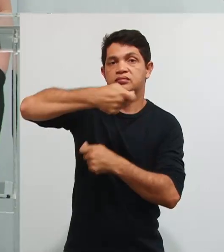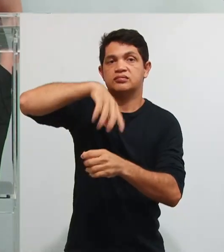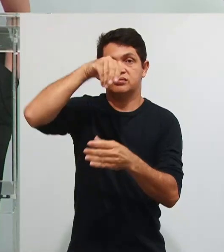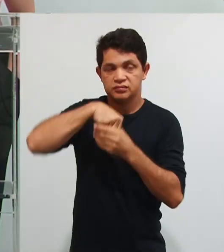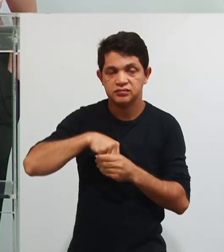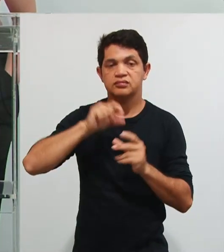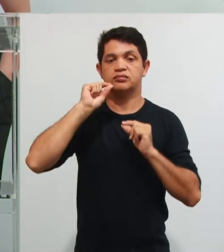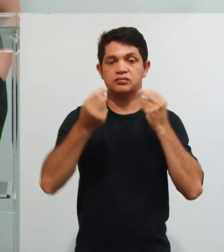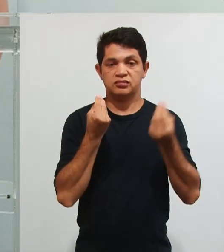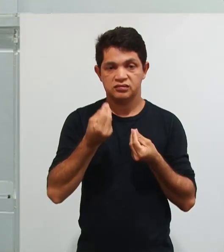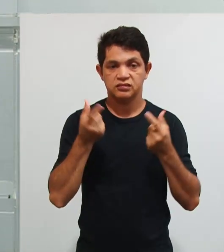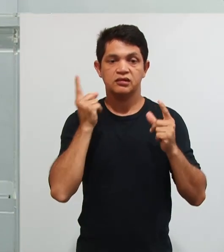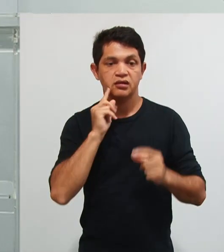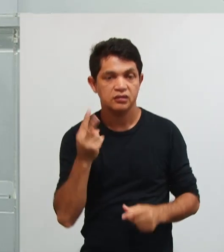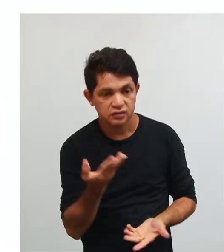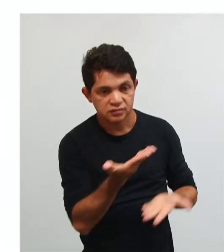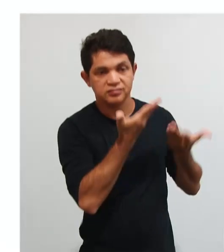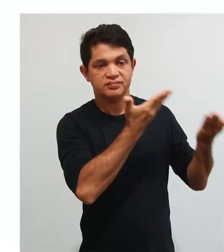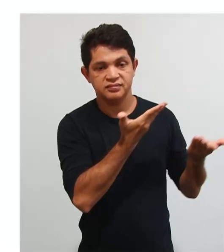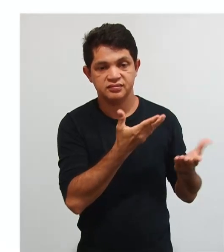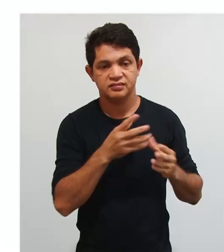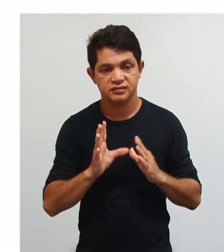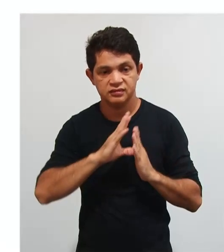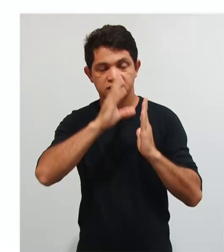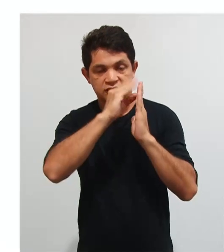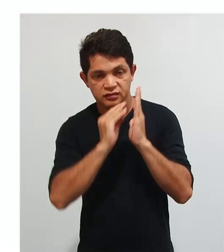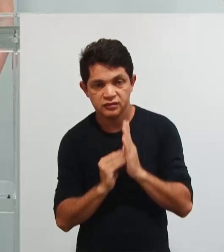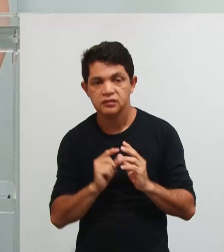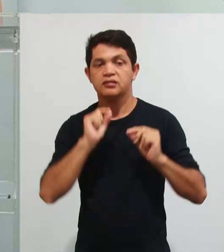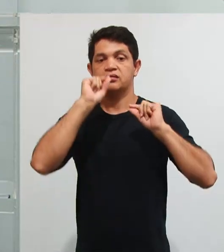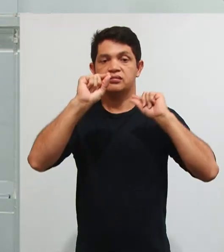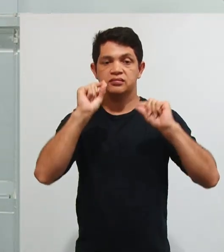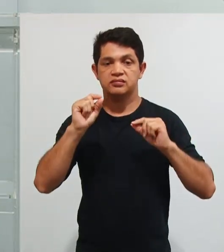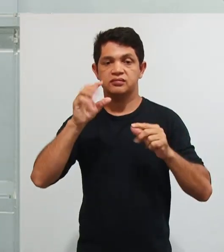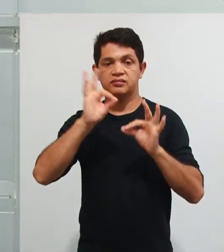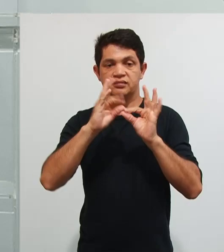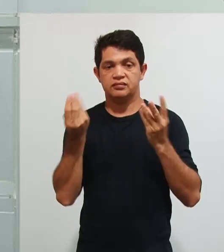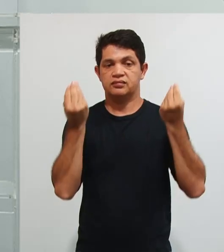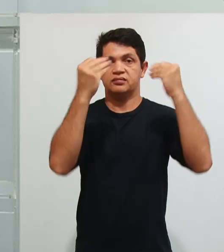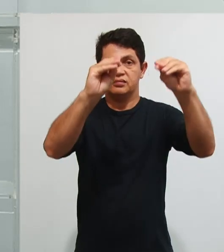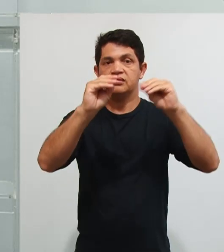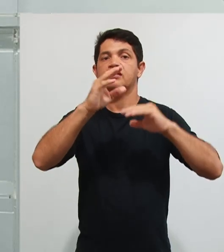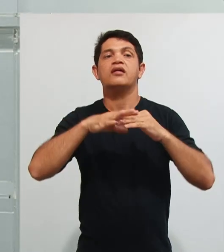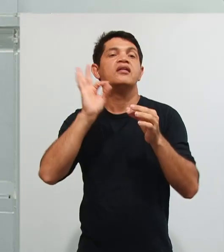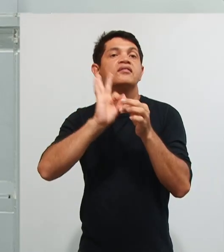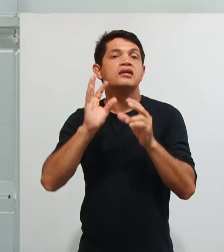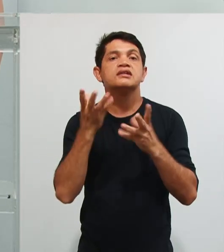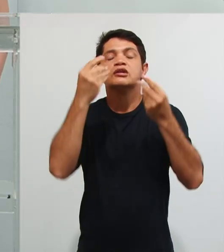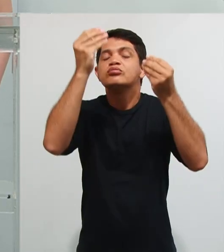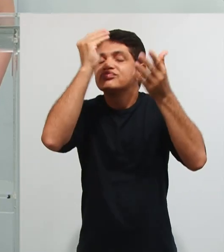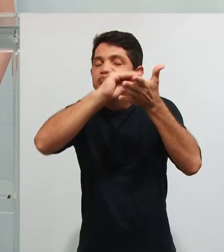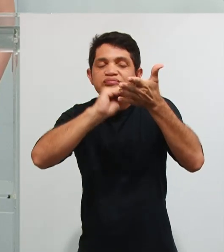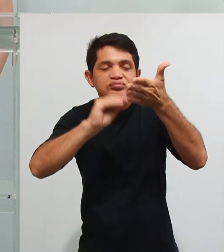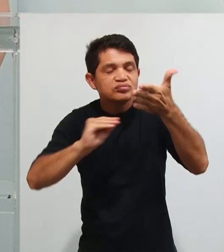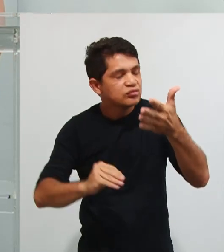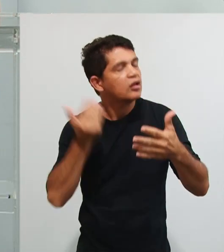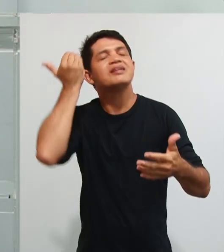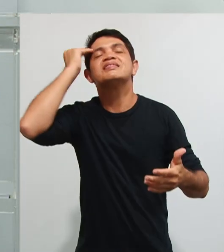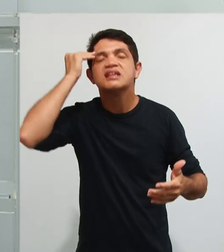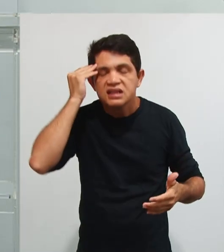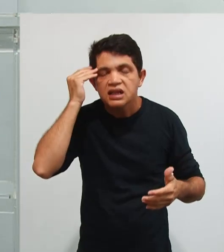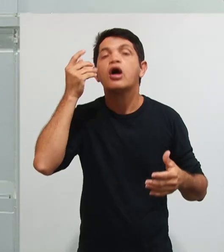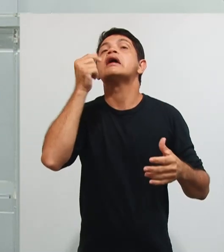viva. Ou seja, essas nuances fazem necessário para que nós possamos entender